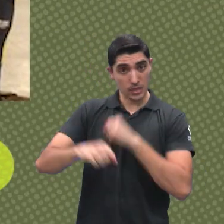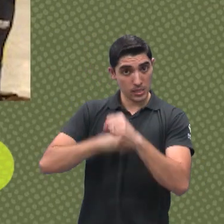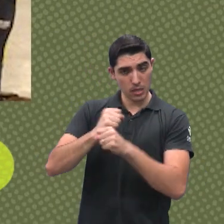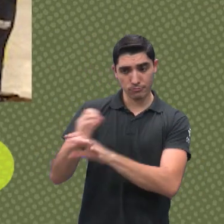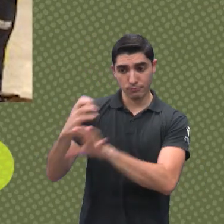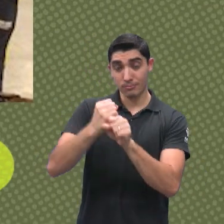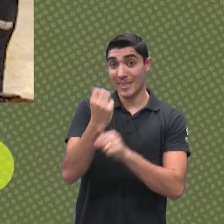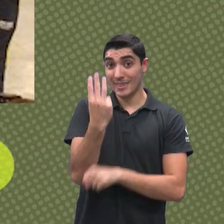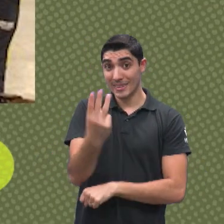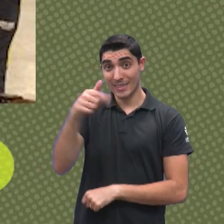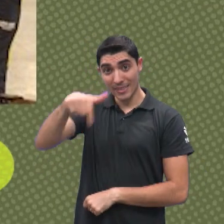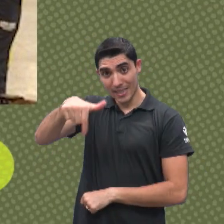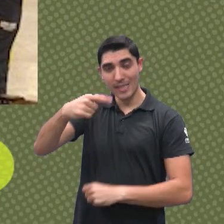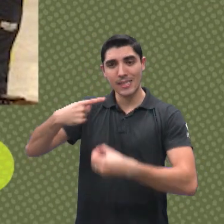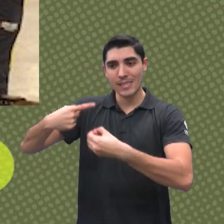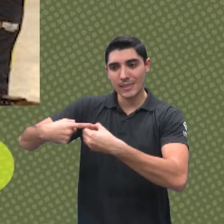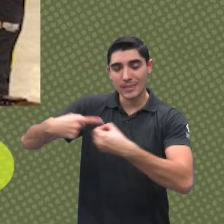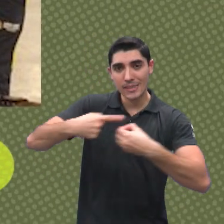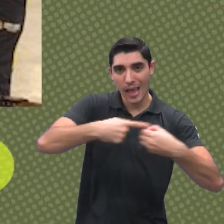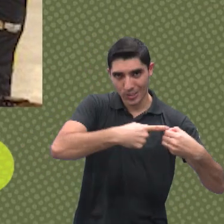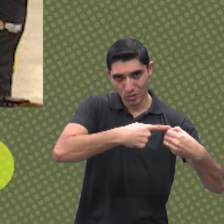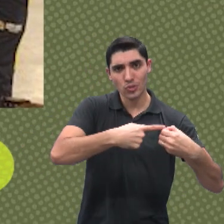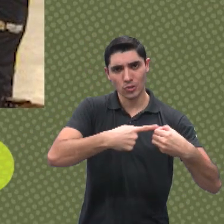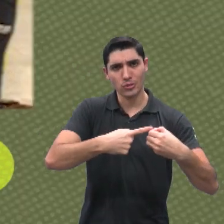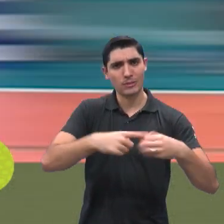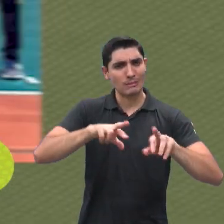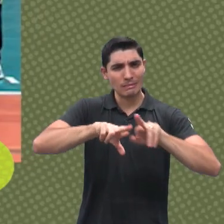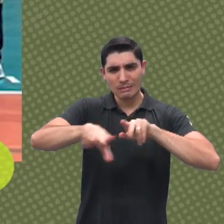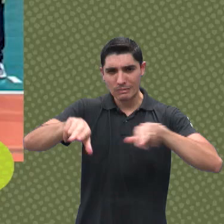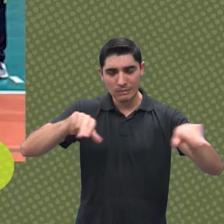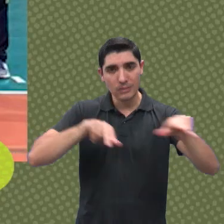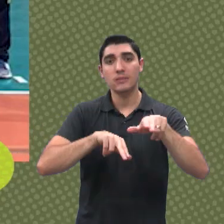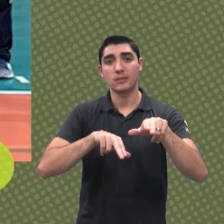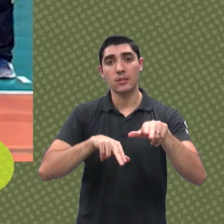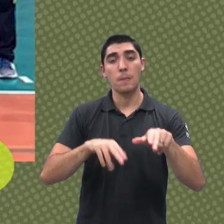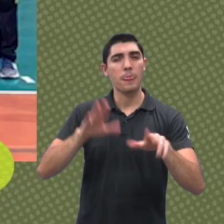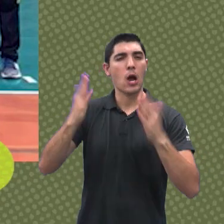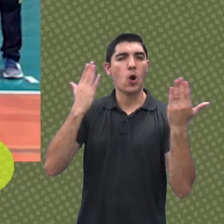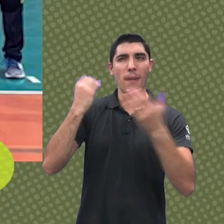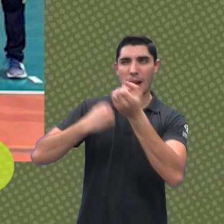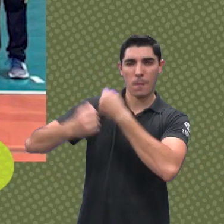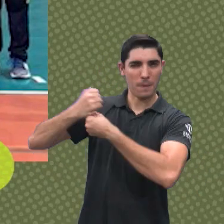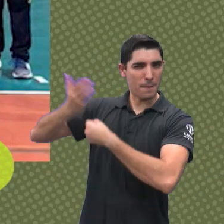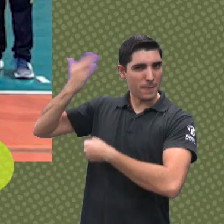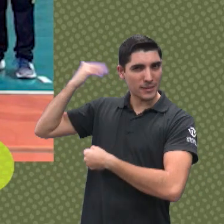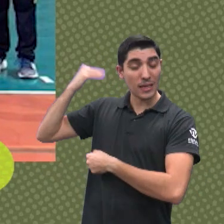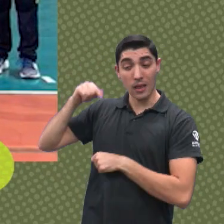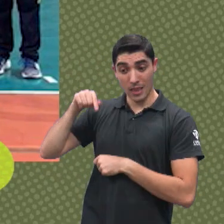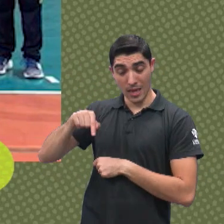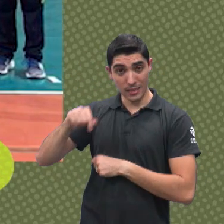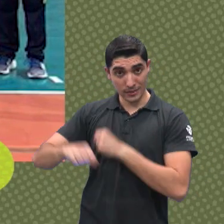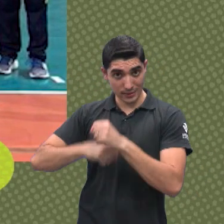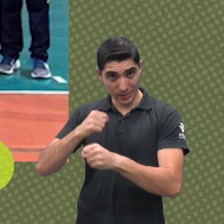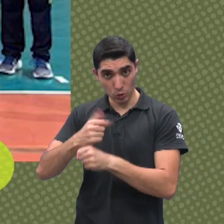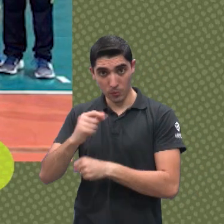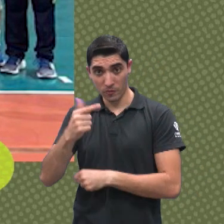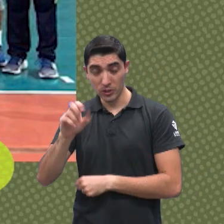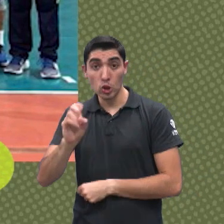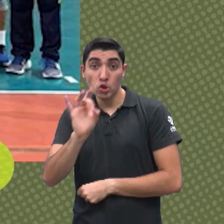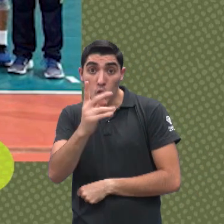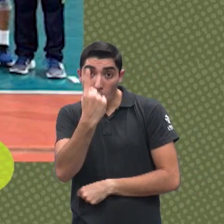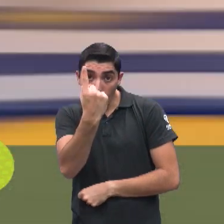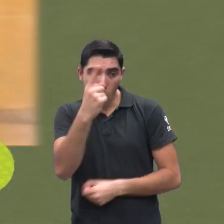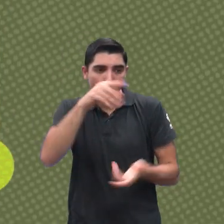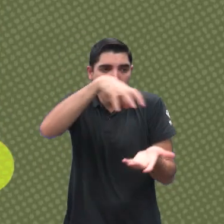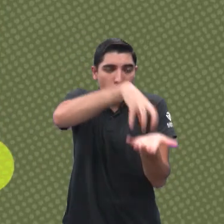municípios e diferentemente dos anos anteriores, o JOME 2025 não teve uma cidade sede única, sendo